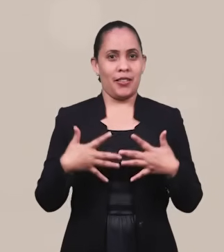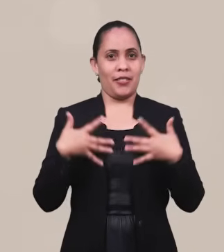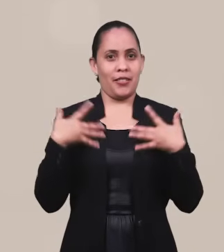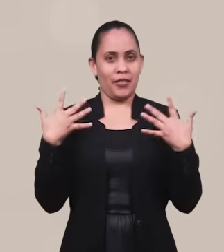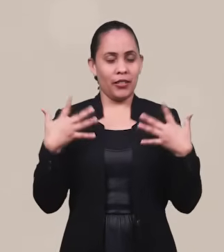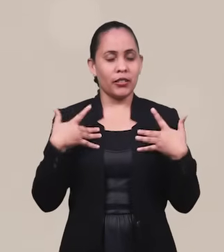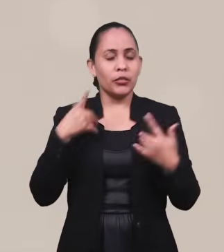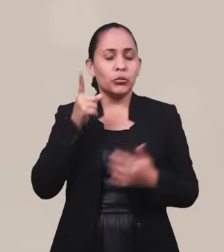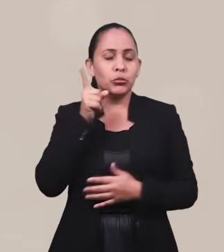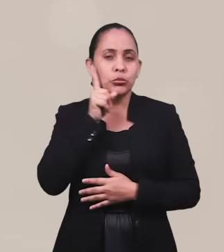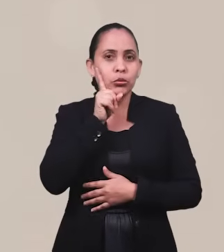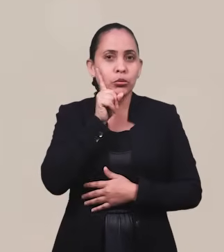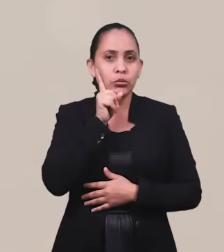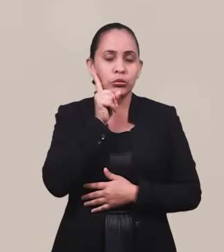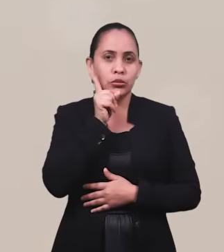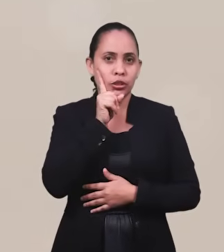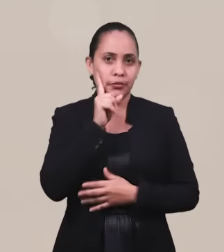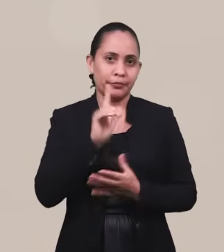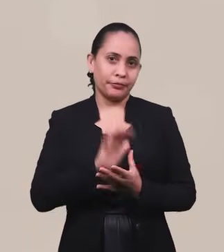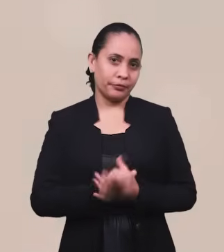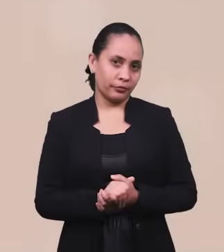todos os dias.